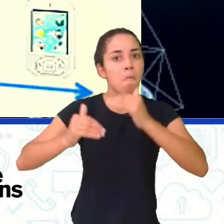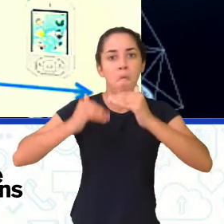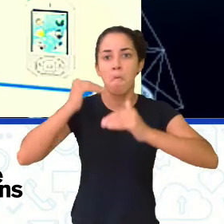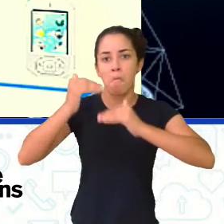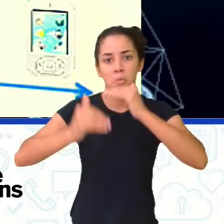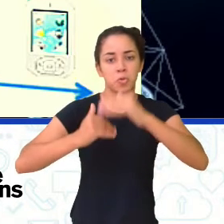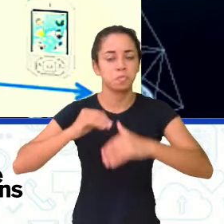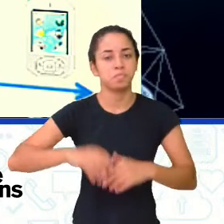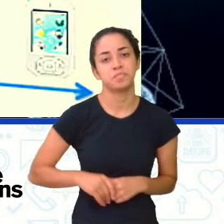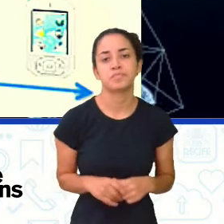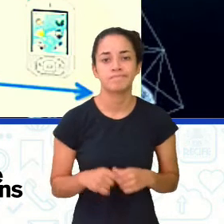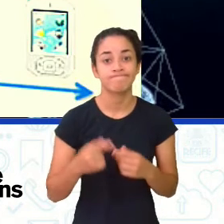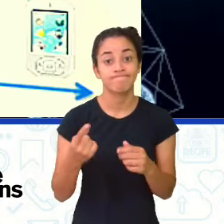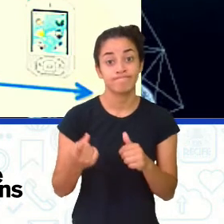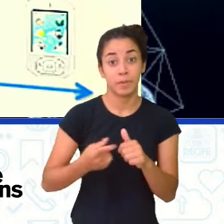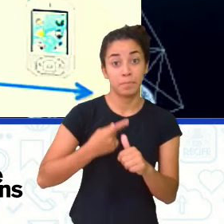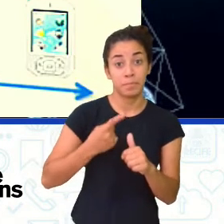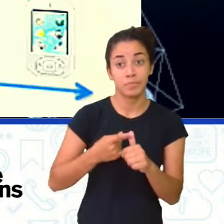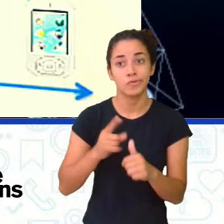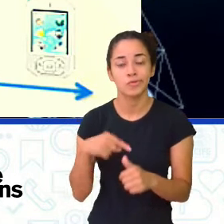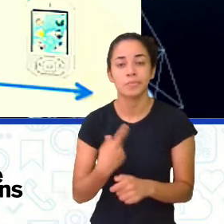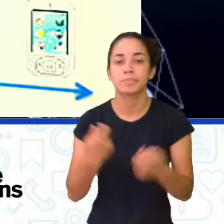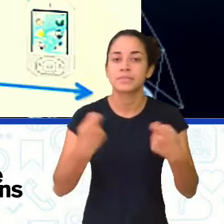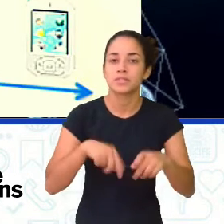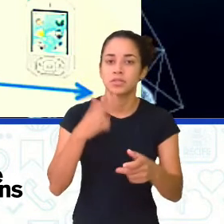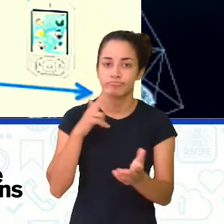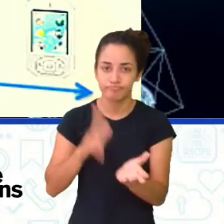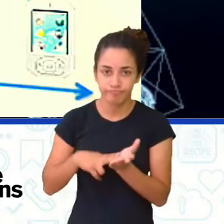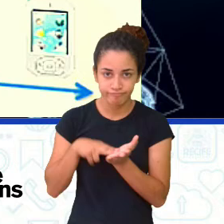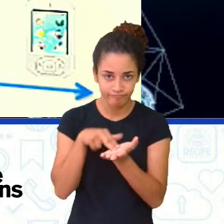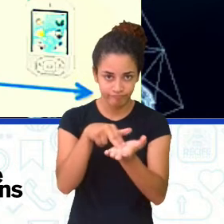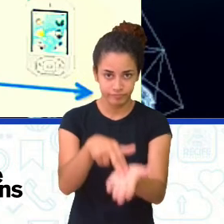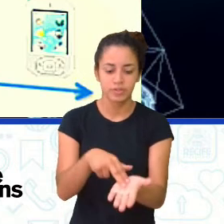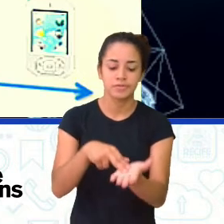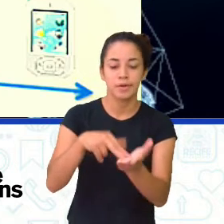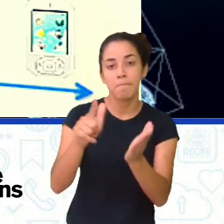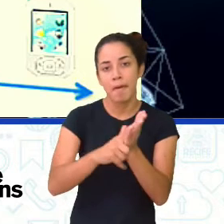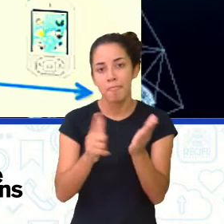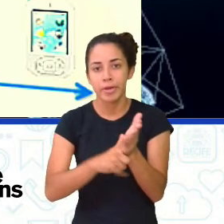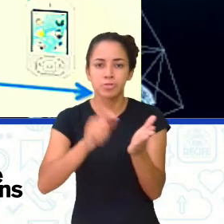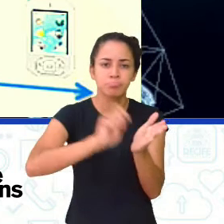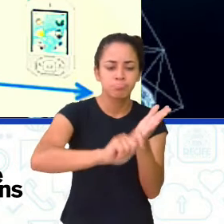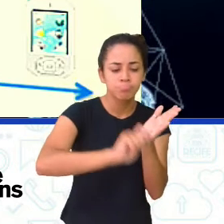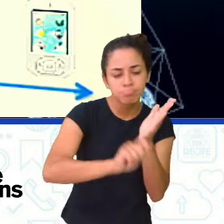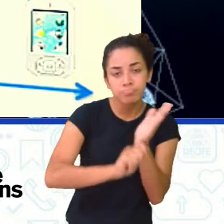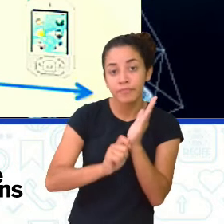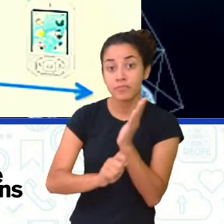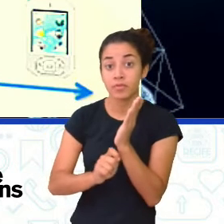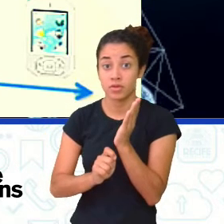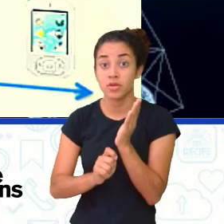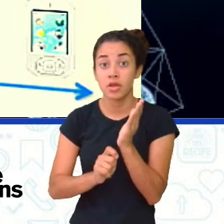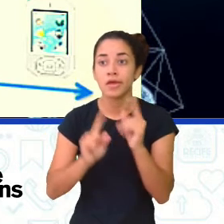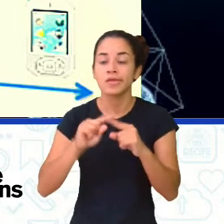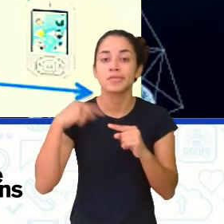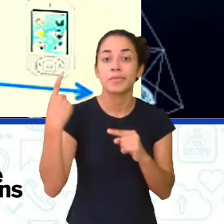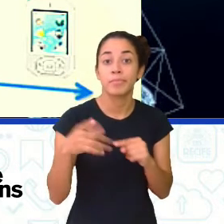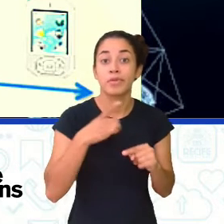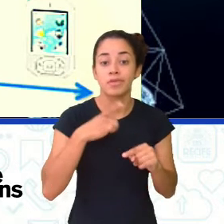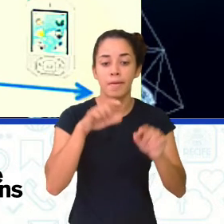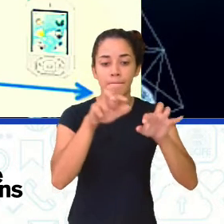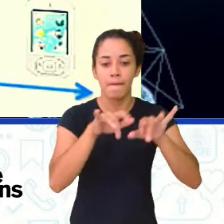avançando. A gente de primeiro tinha que escrever uma cartazinha no papel, tal, aí depois já vem o quê? Ó, a máquina